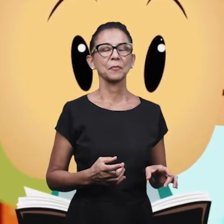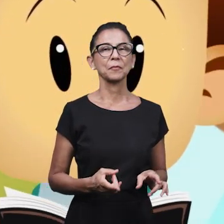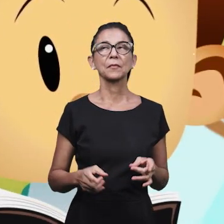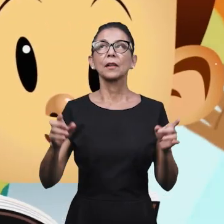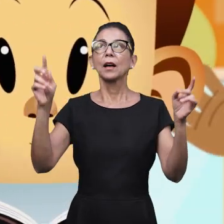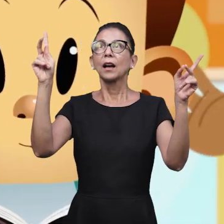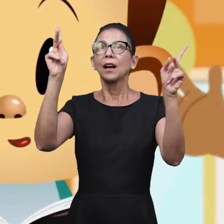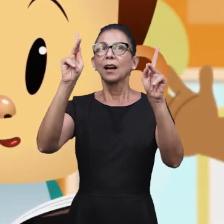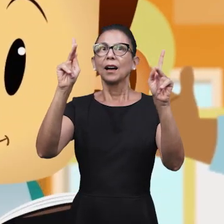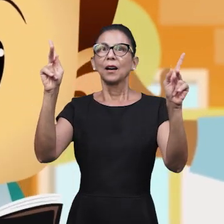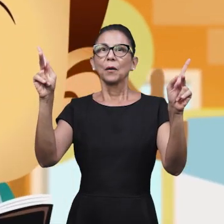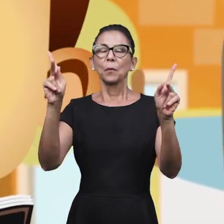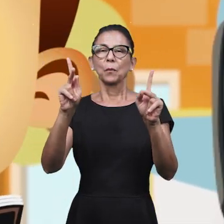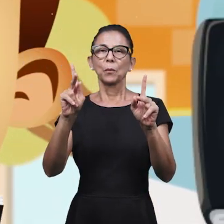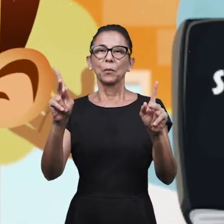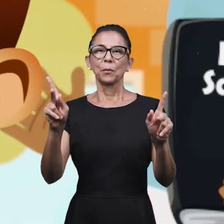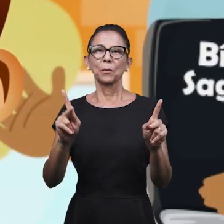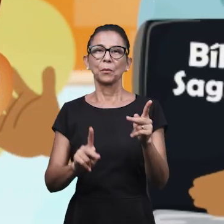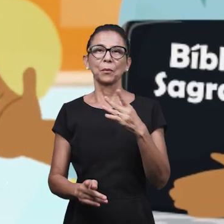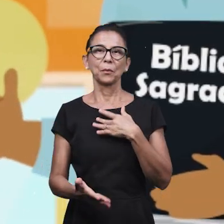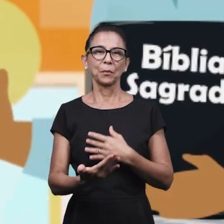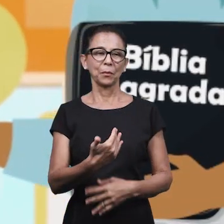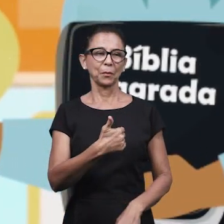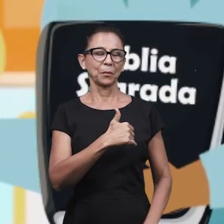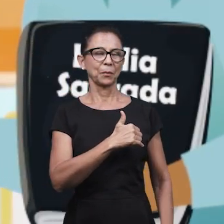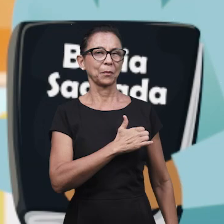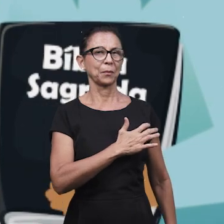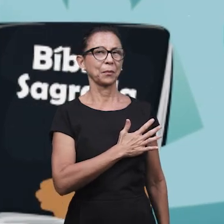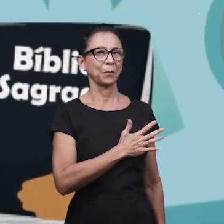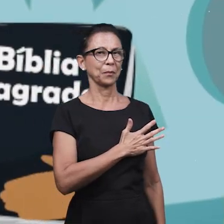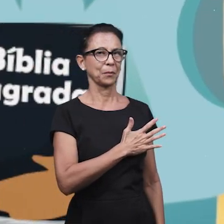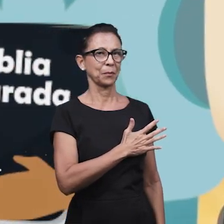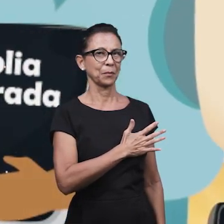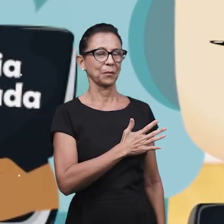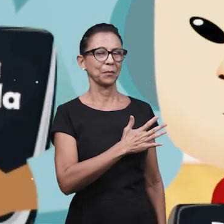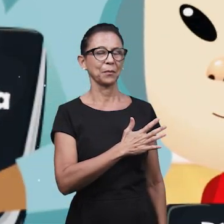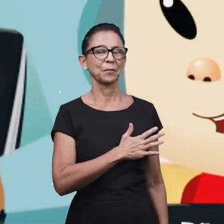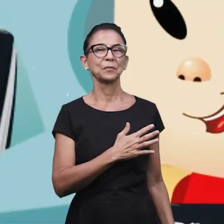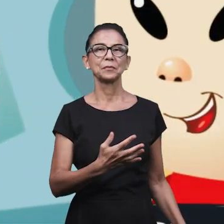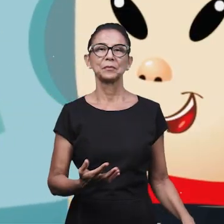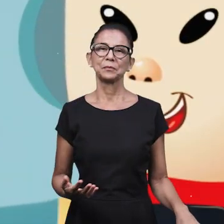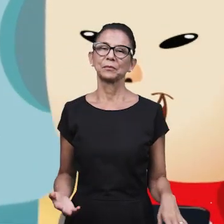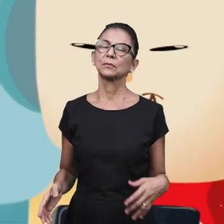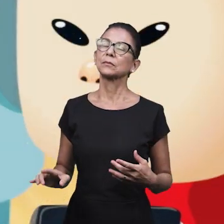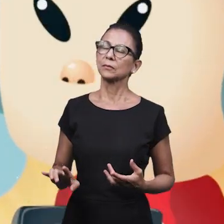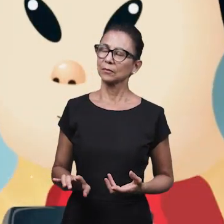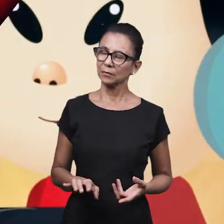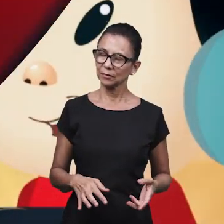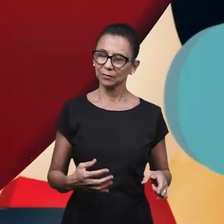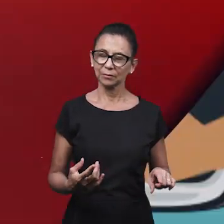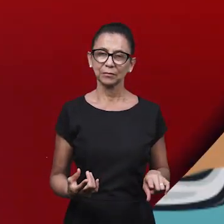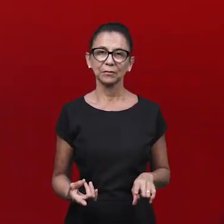e a paz em tua vida nunca irá faltar.